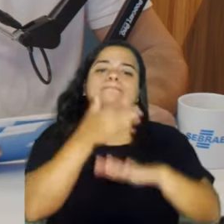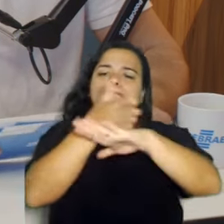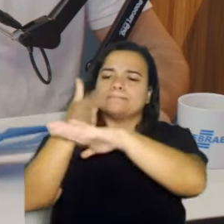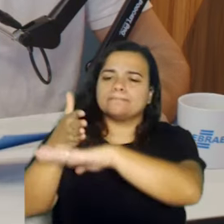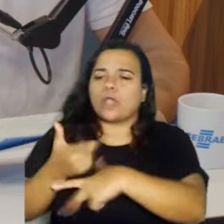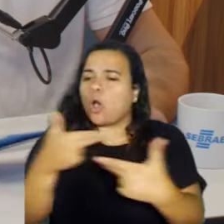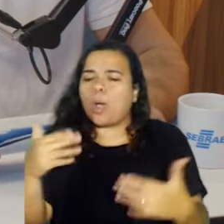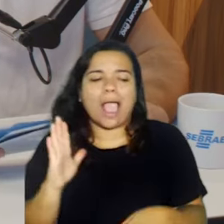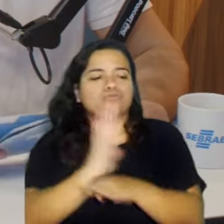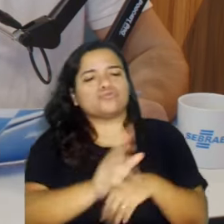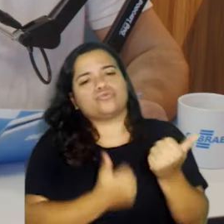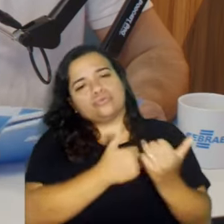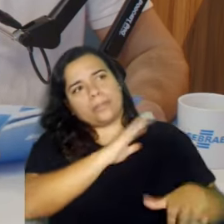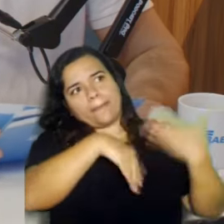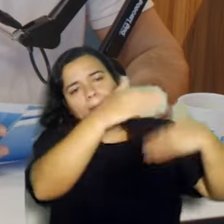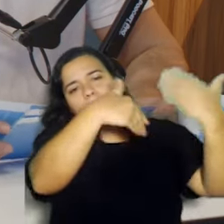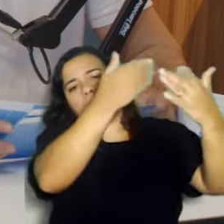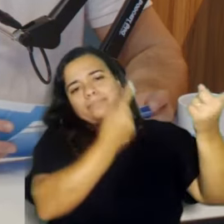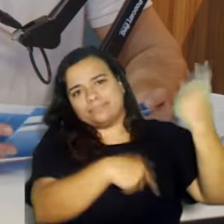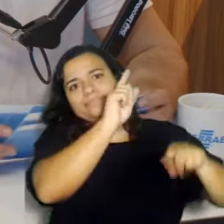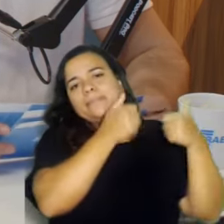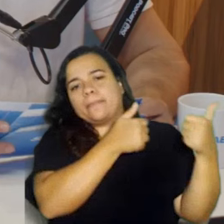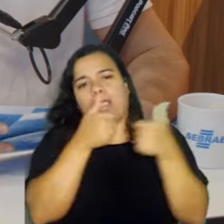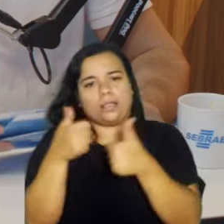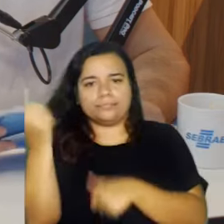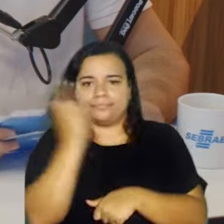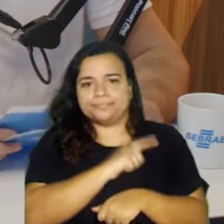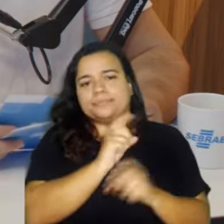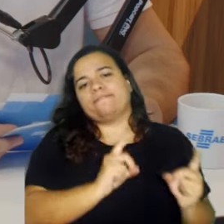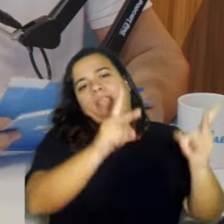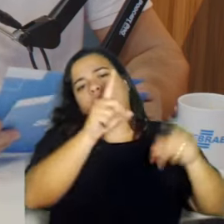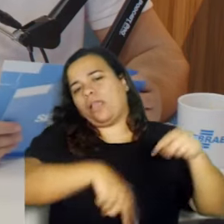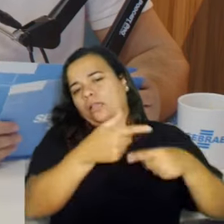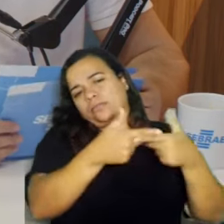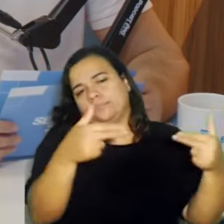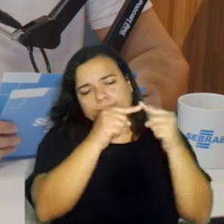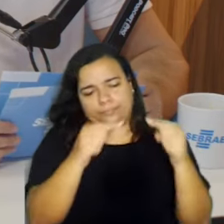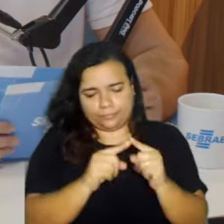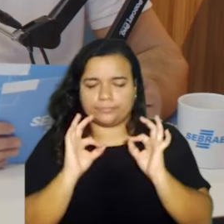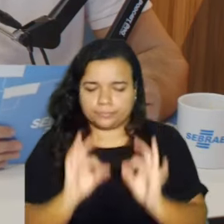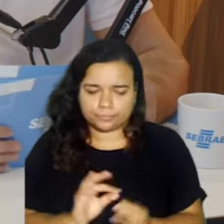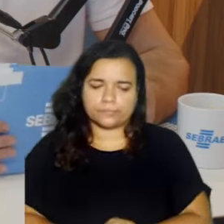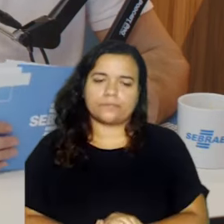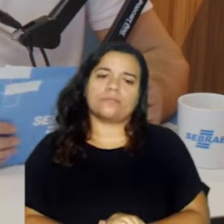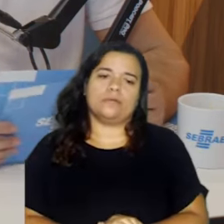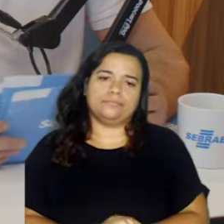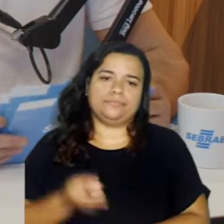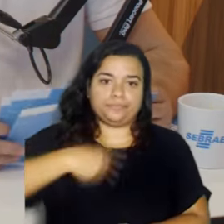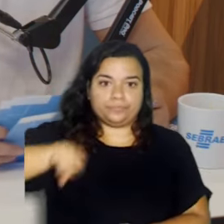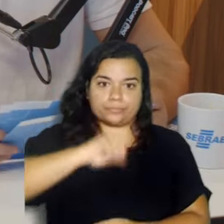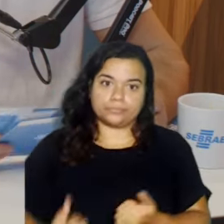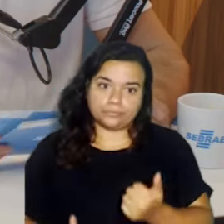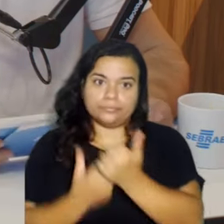acesso a algo que vai ajudar vocês a realizar a venda do produto que vocês têm que vender Mas nós somos mais